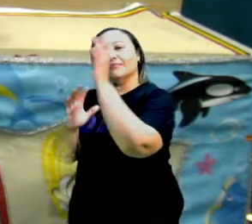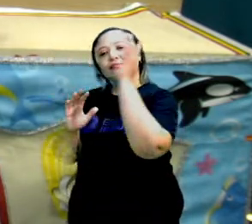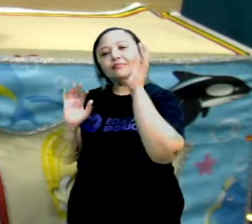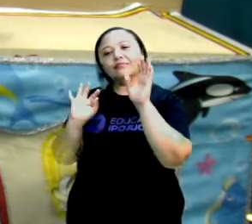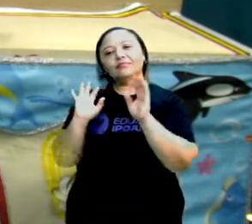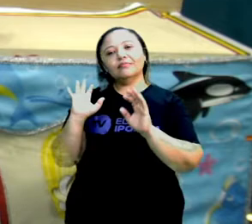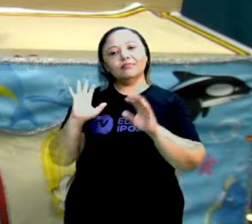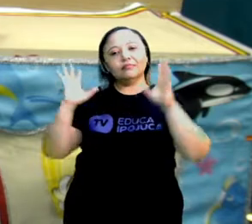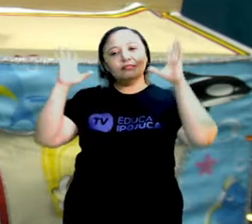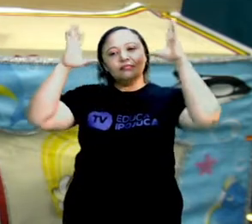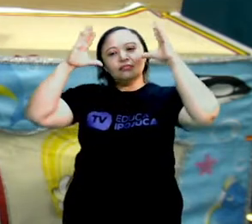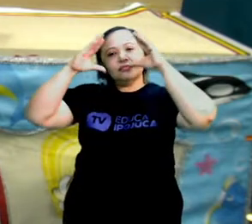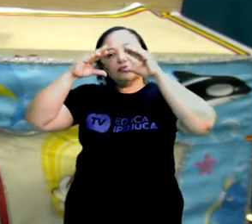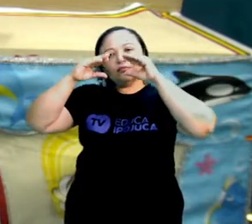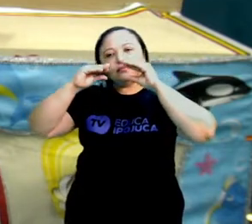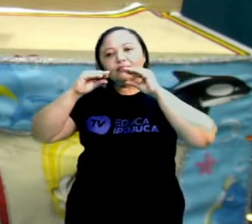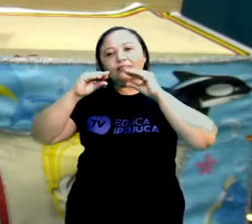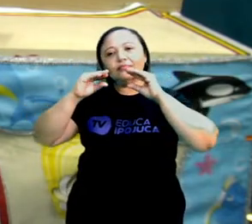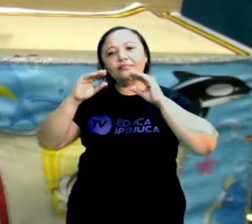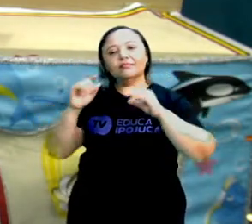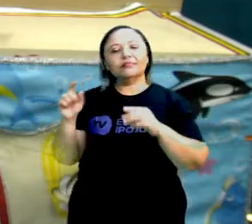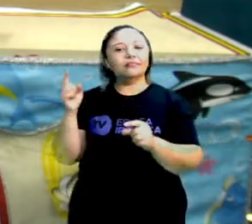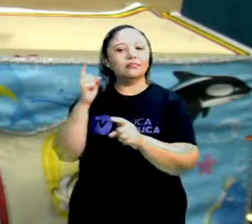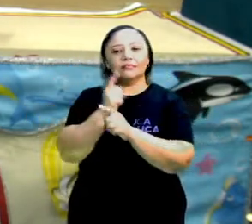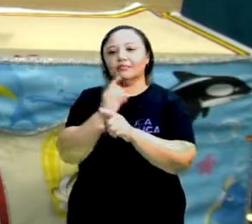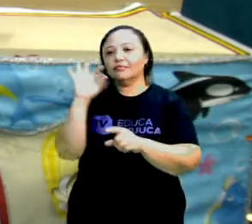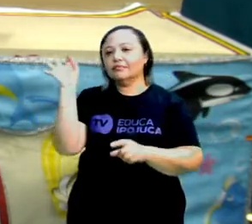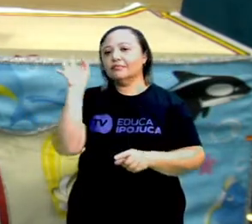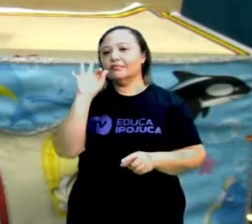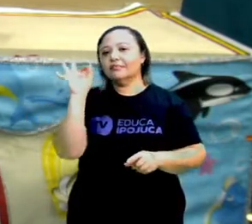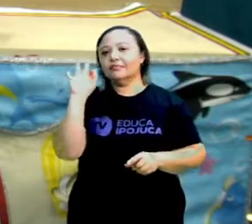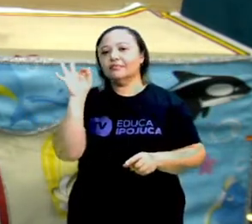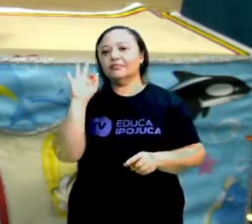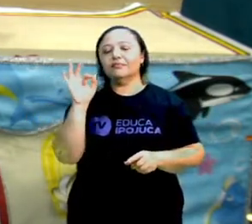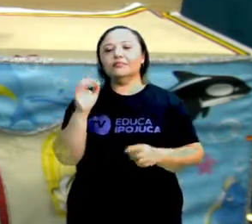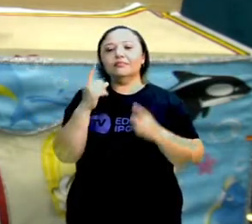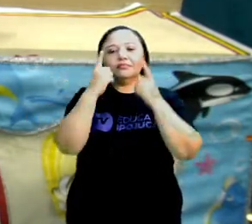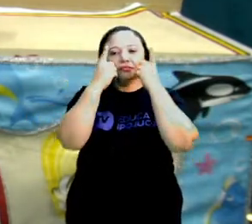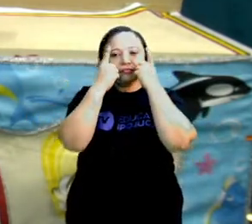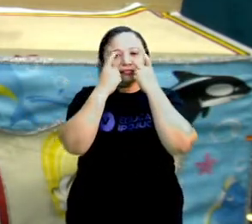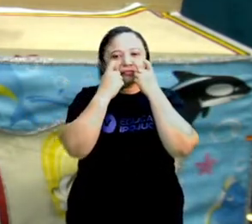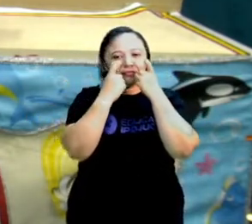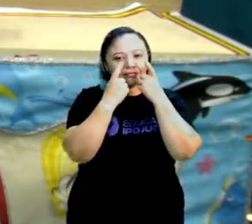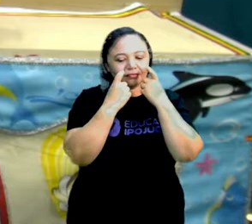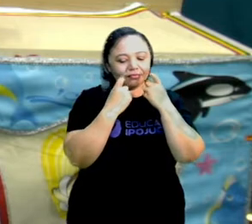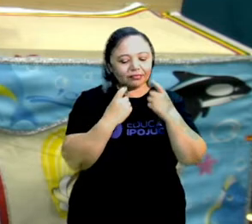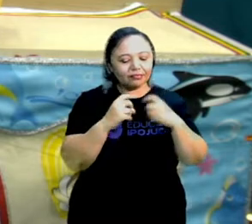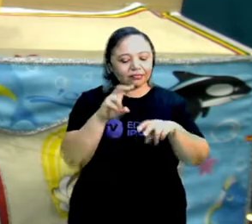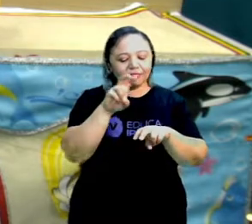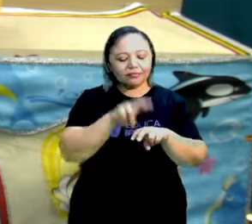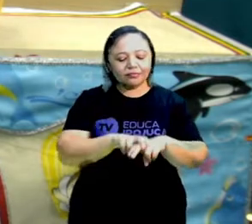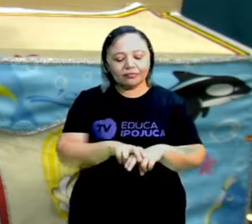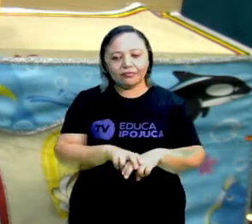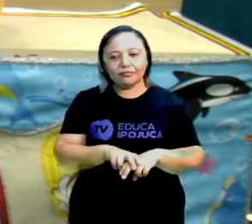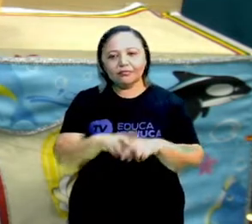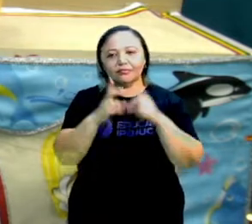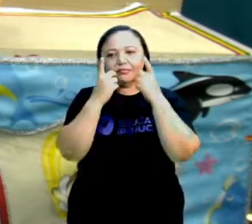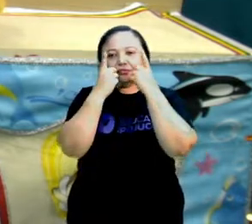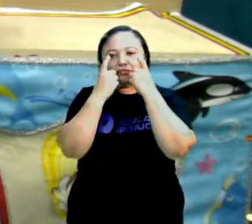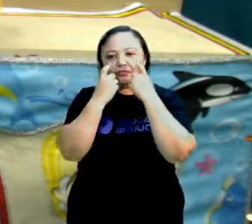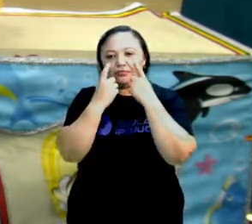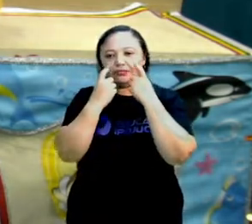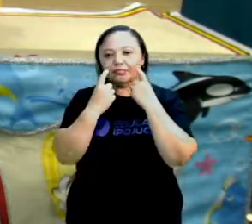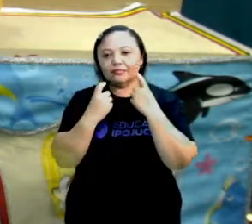tava à noite. E ela não encontrou. Sabe o que ela fez? Chorou. Isso. Ela sentou-se.